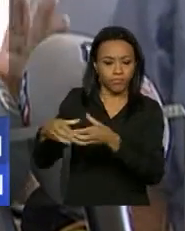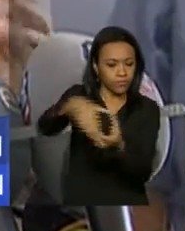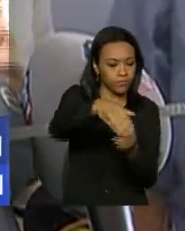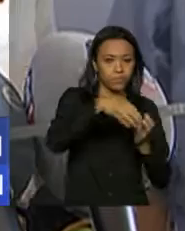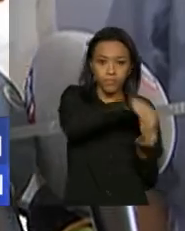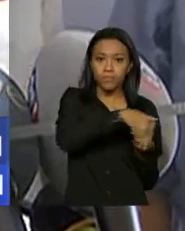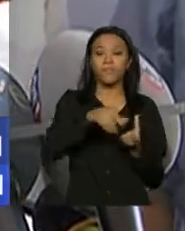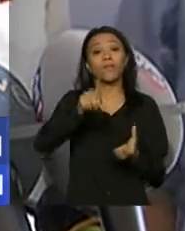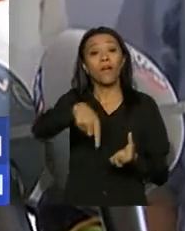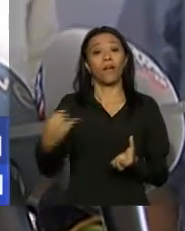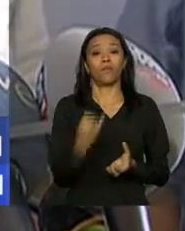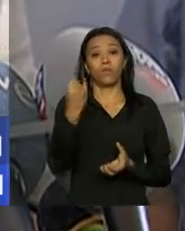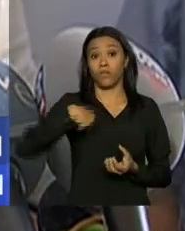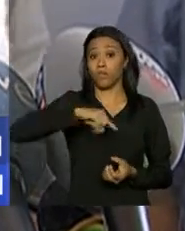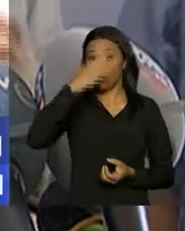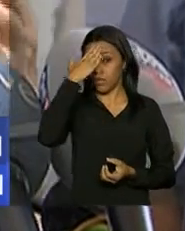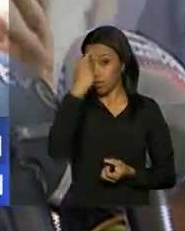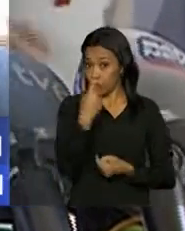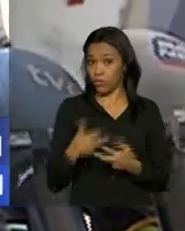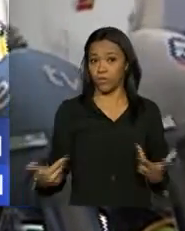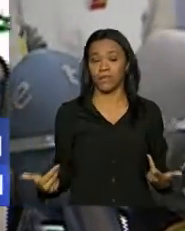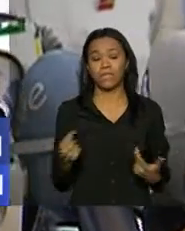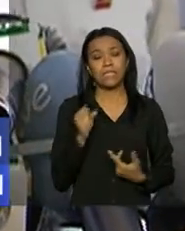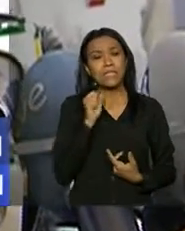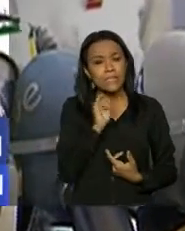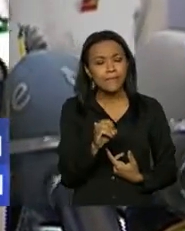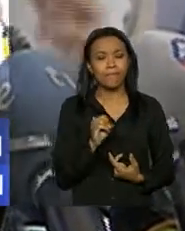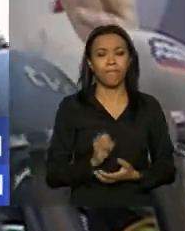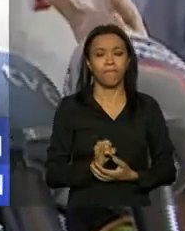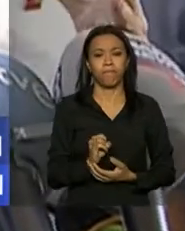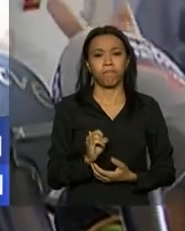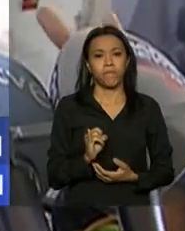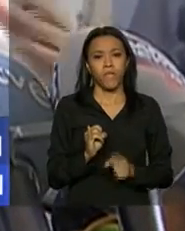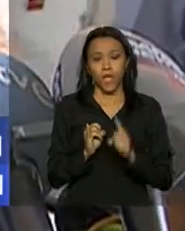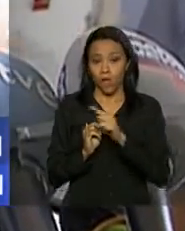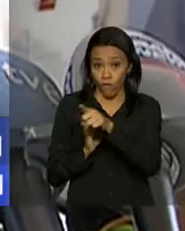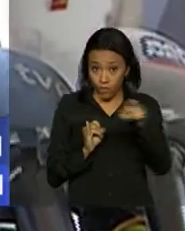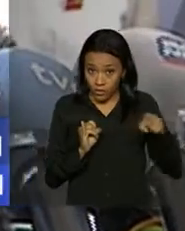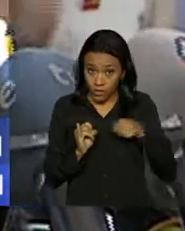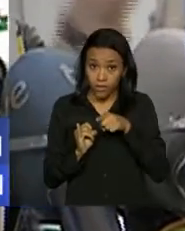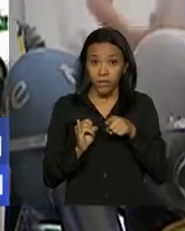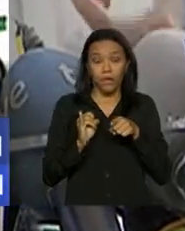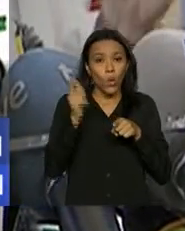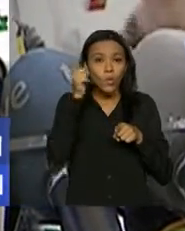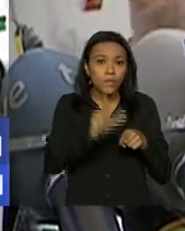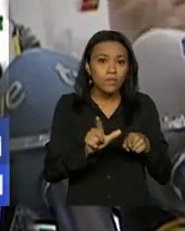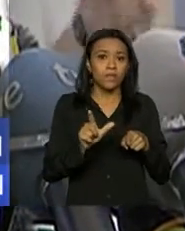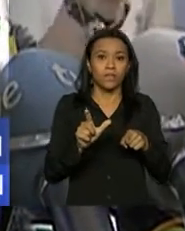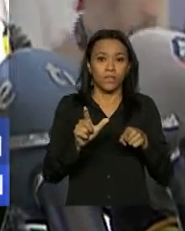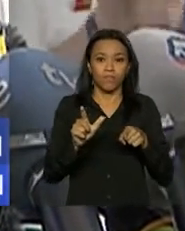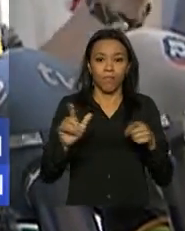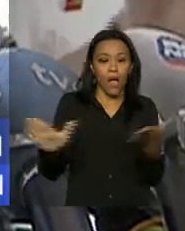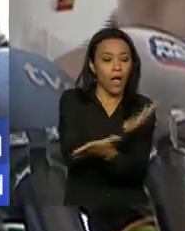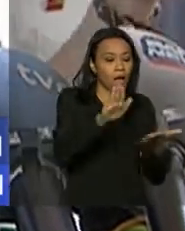é importante a gente saber uma coisa: se numa quadra você conseguir exterminar e